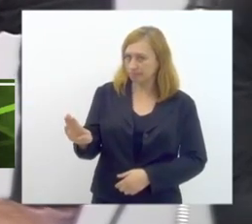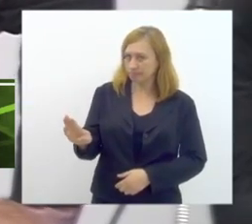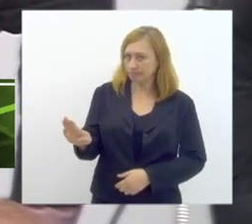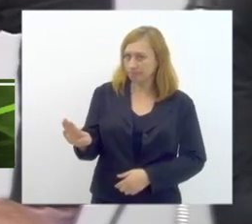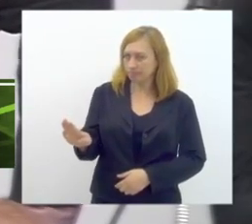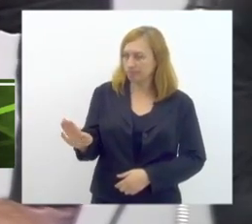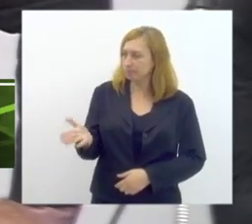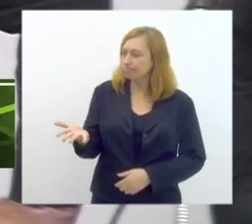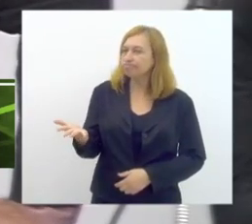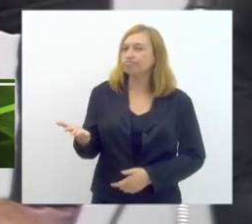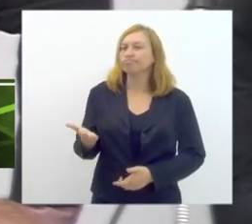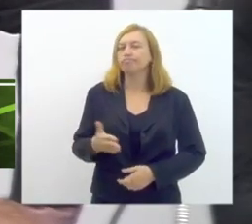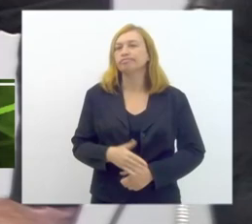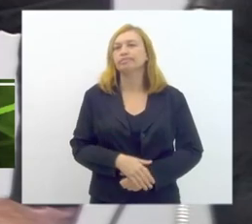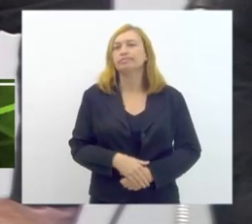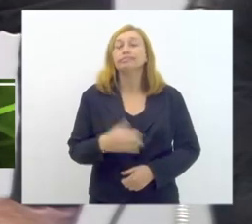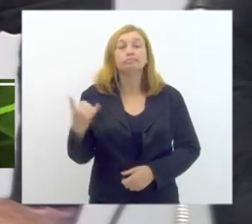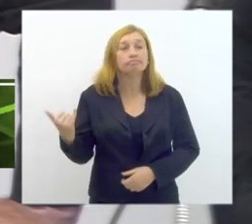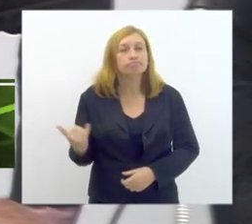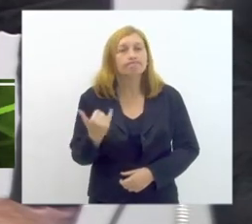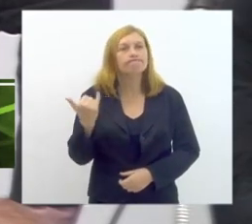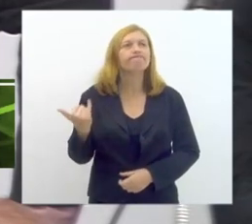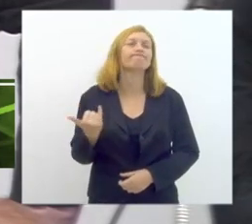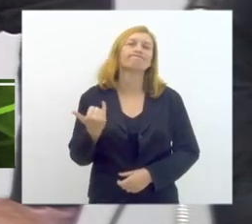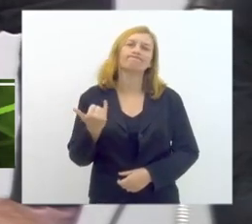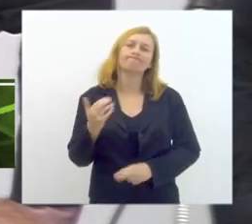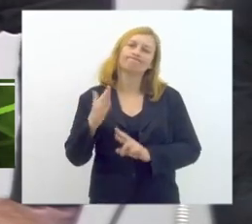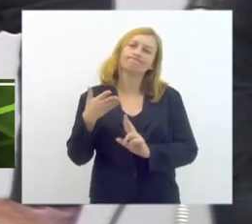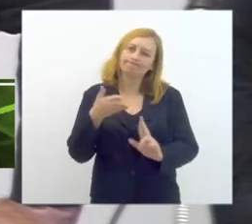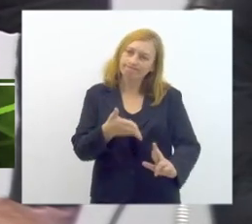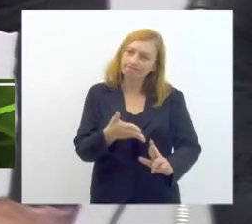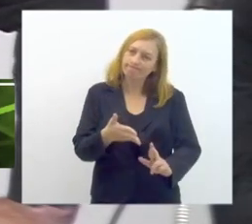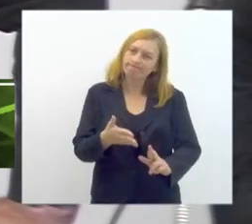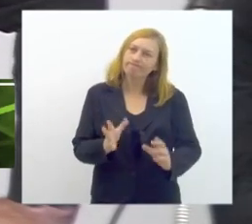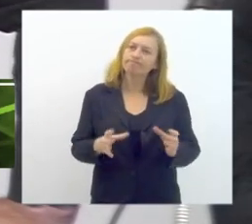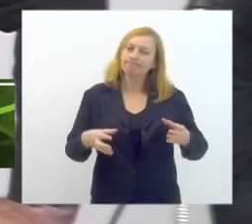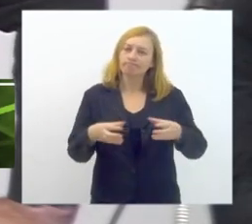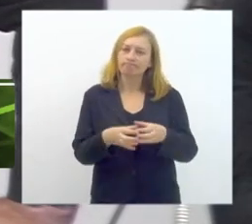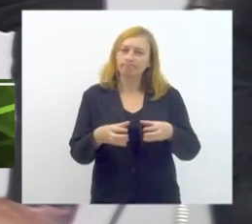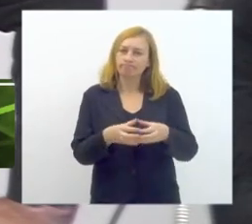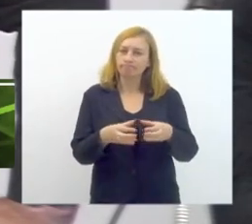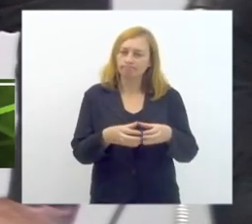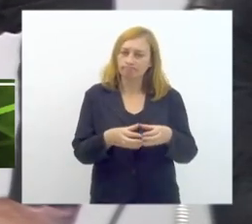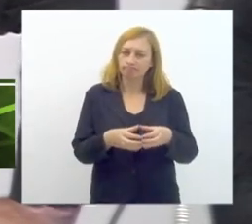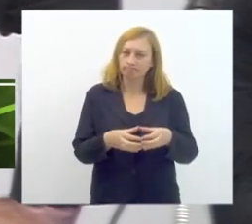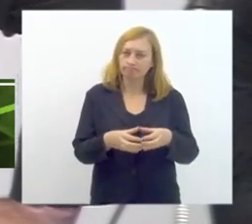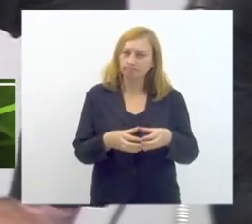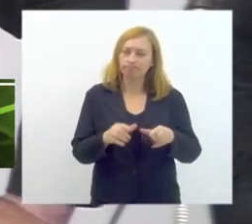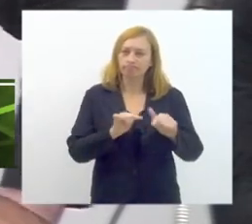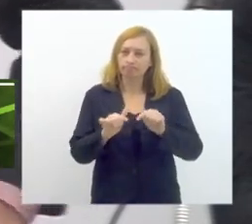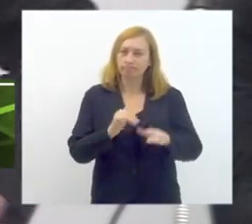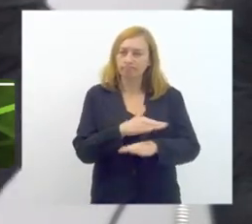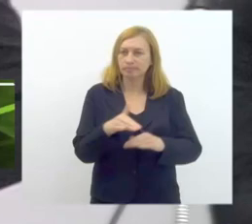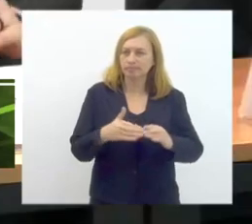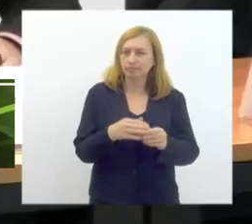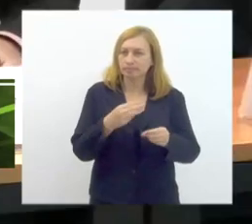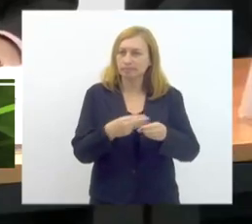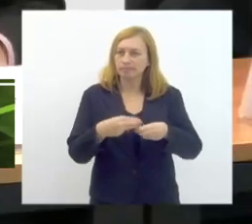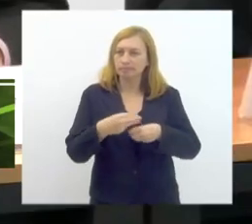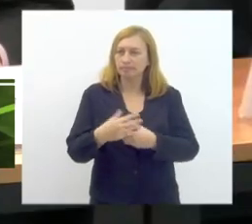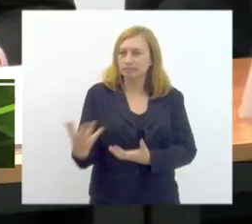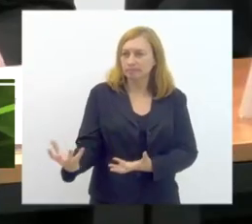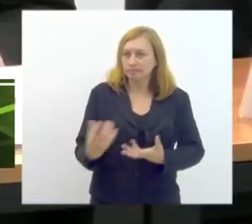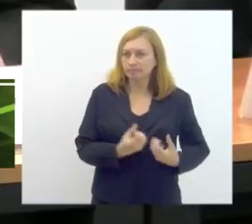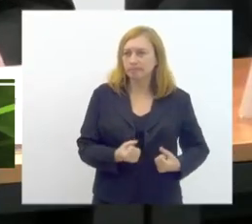deputado Jair tem sido um importante referencial para o conjunto de demandas dos municípios, que tem sido muito bem acolhida pelo presidente